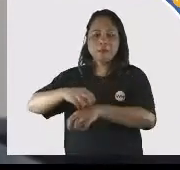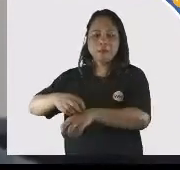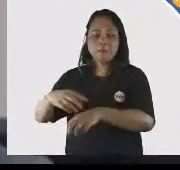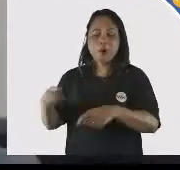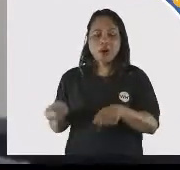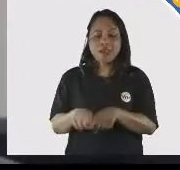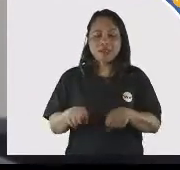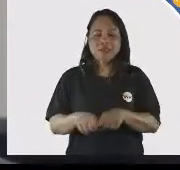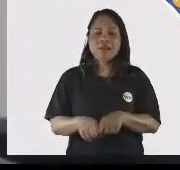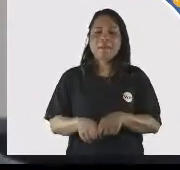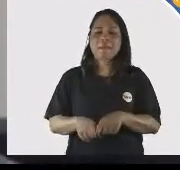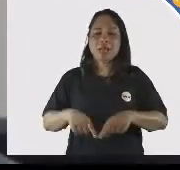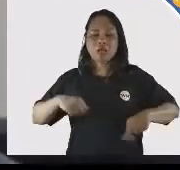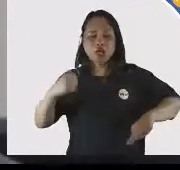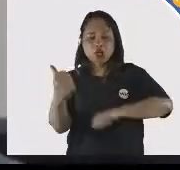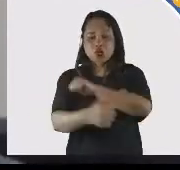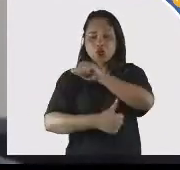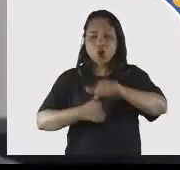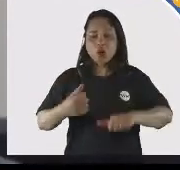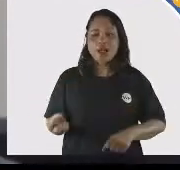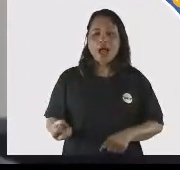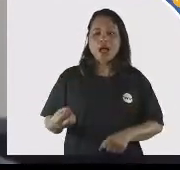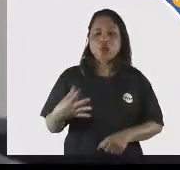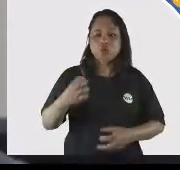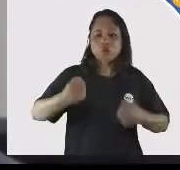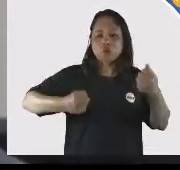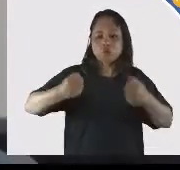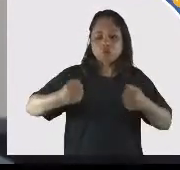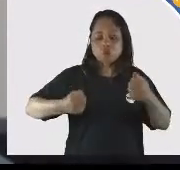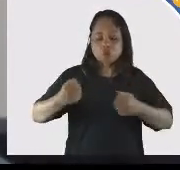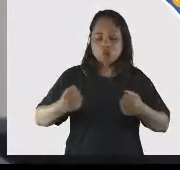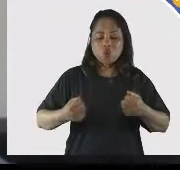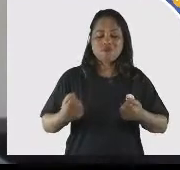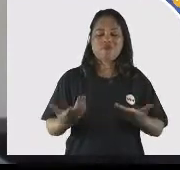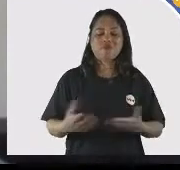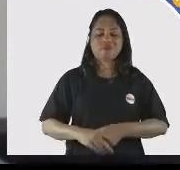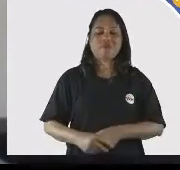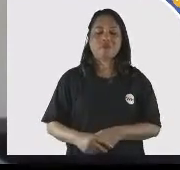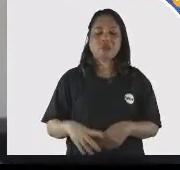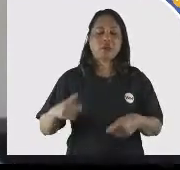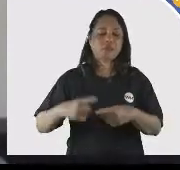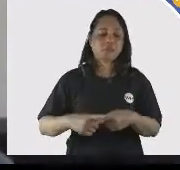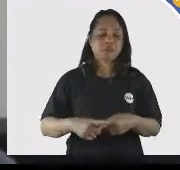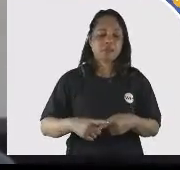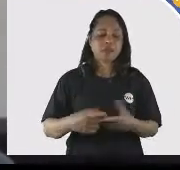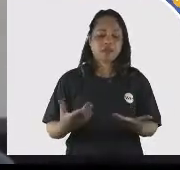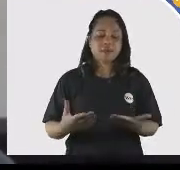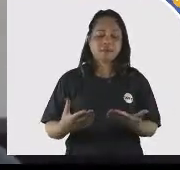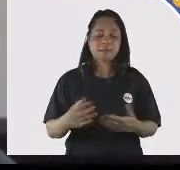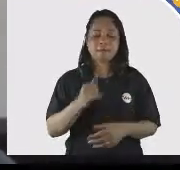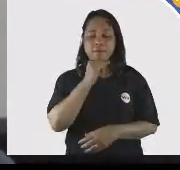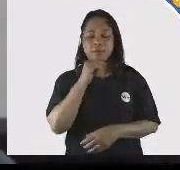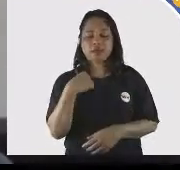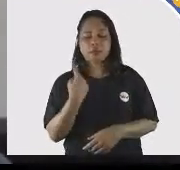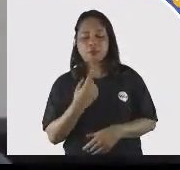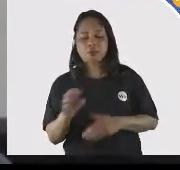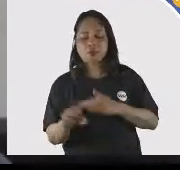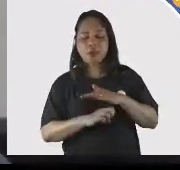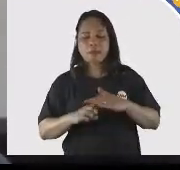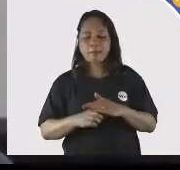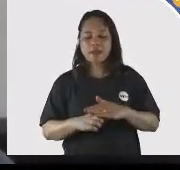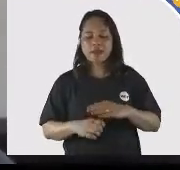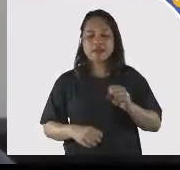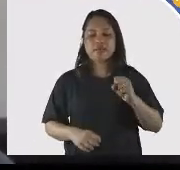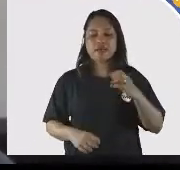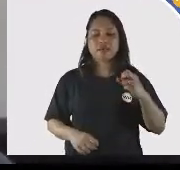também renovar a sua Frota para a frota mais atuais quando você olha para escanear por exemplo que lá em 2019 com a nova série